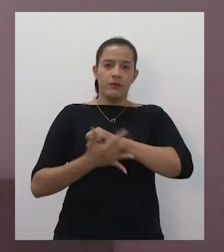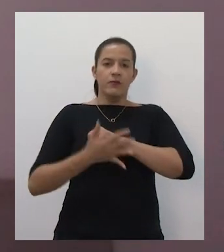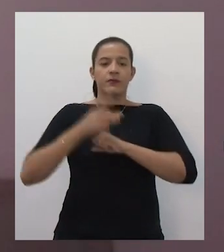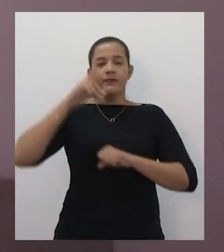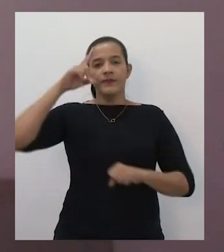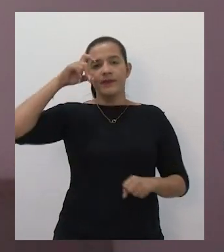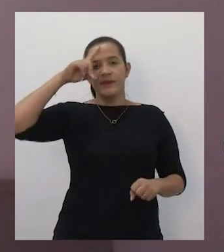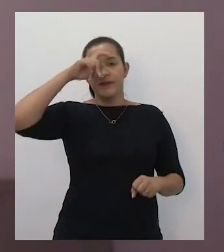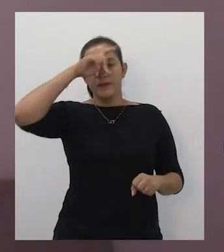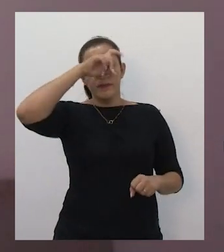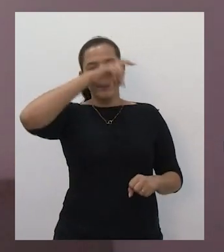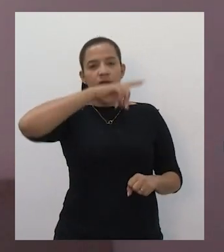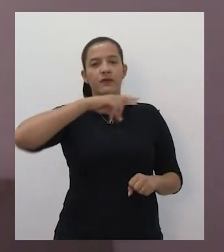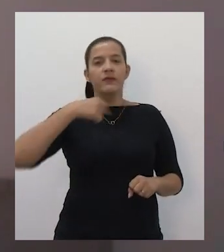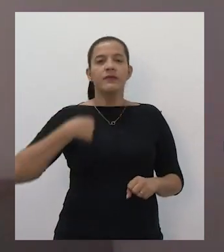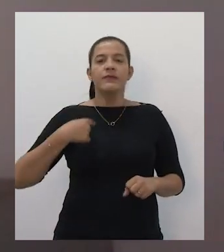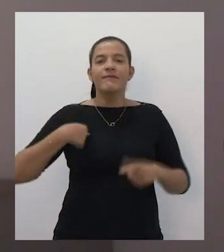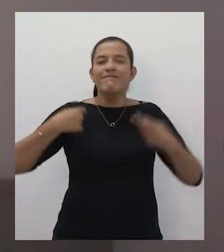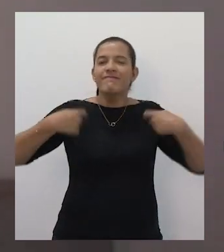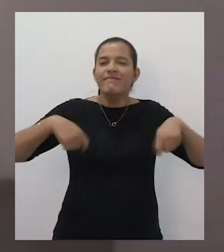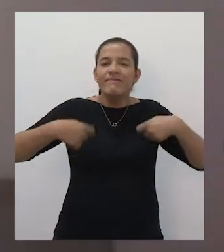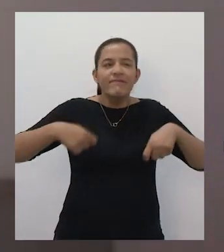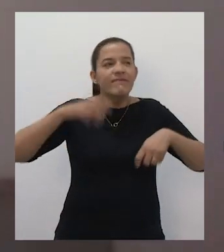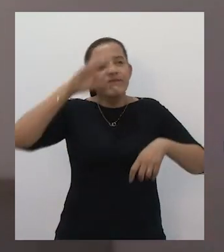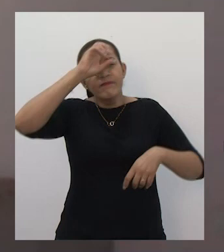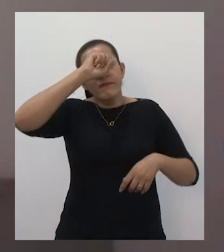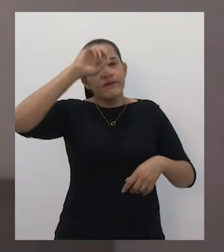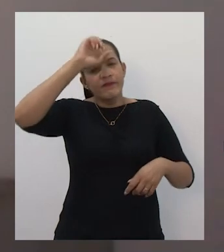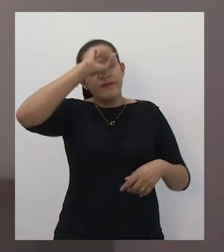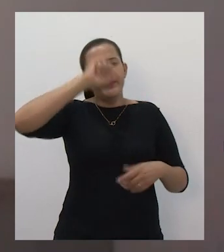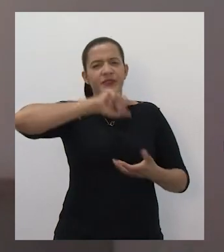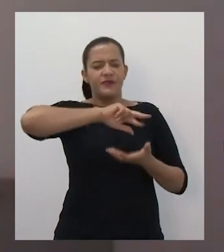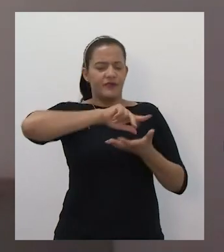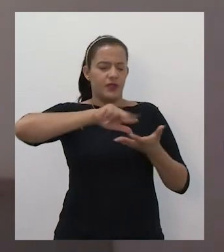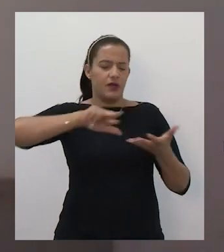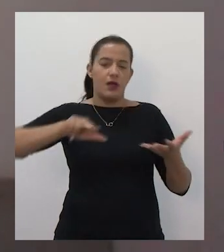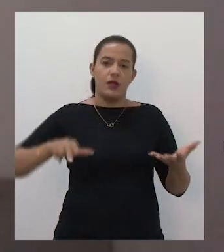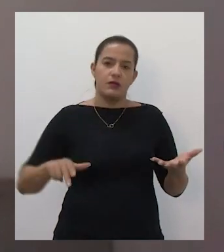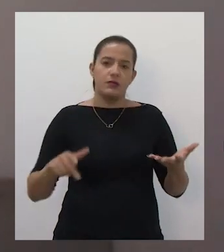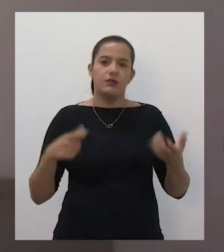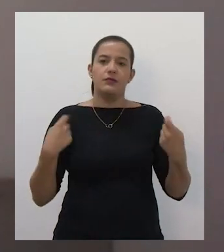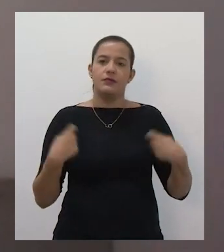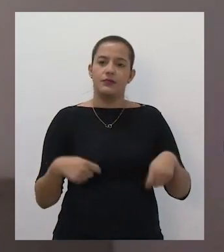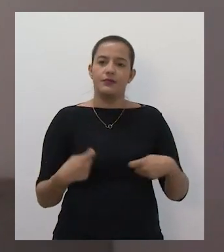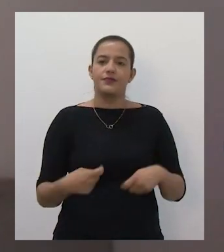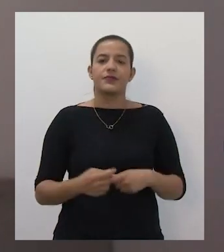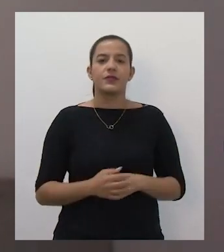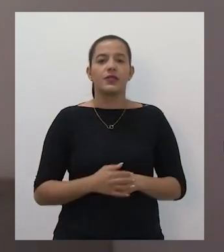a gente teve que aprender tanta coisa, né? A gente se viu numa